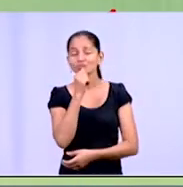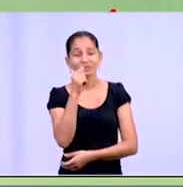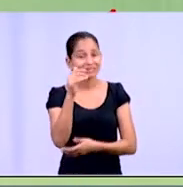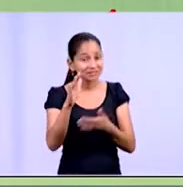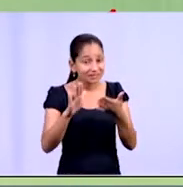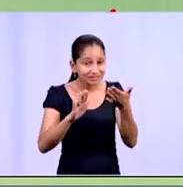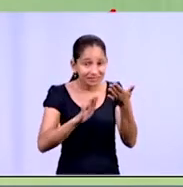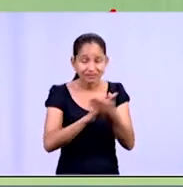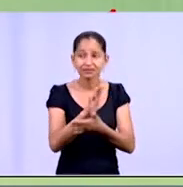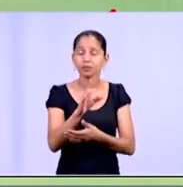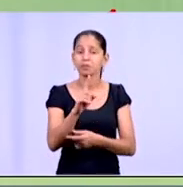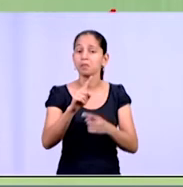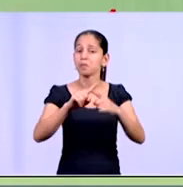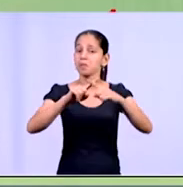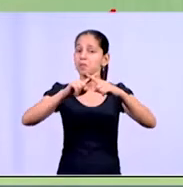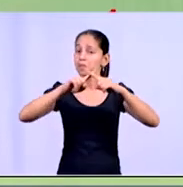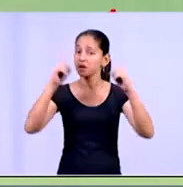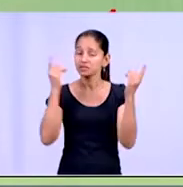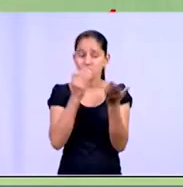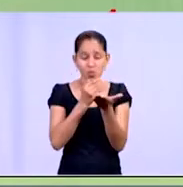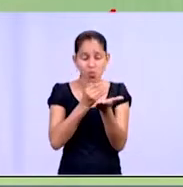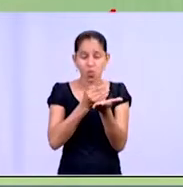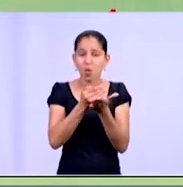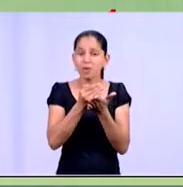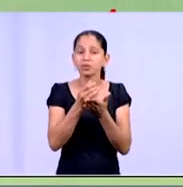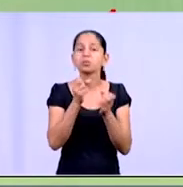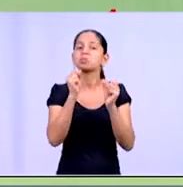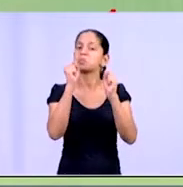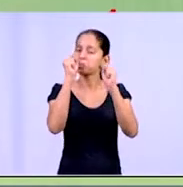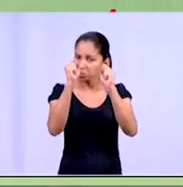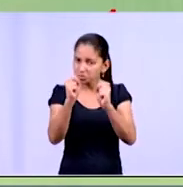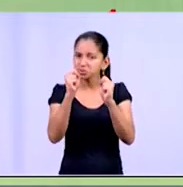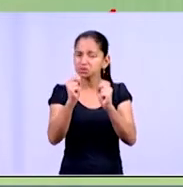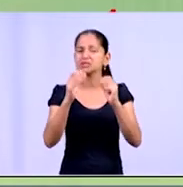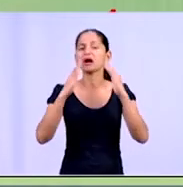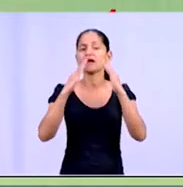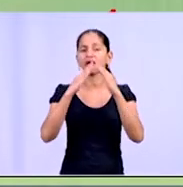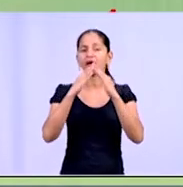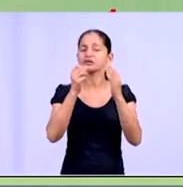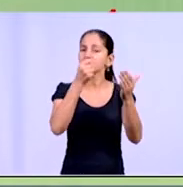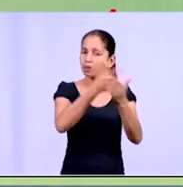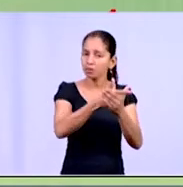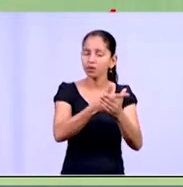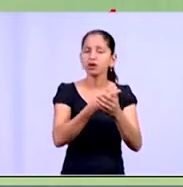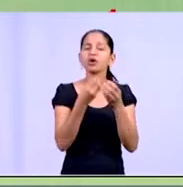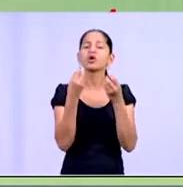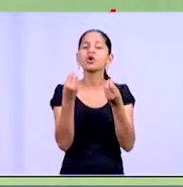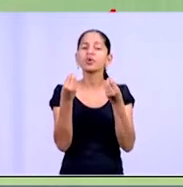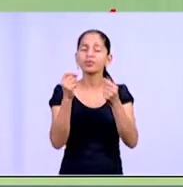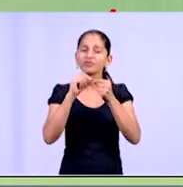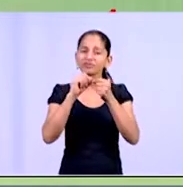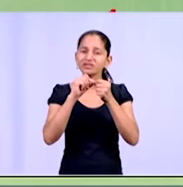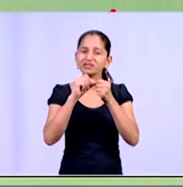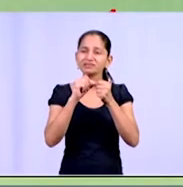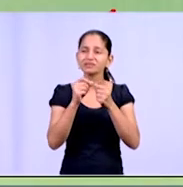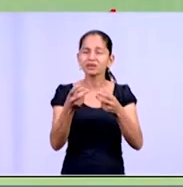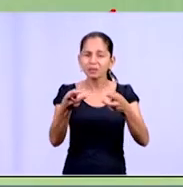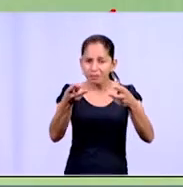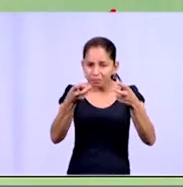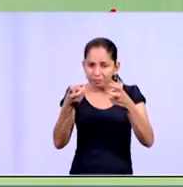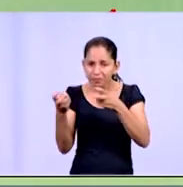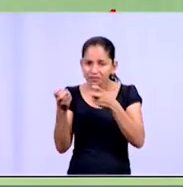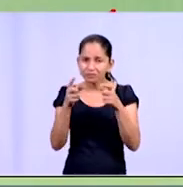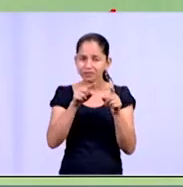impressora. Mas era um marco na história, porque era um computador que você podia levar para casa. E como é que você mexia nele? Não sei se vocês estão